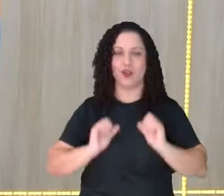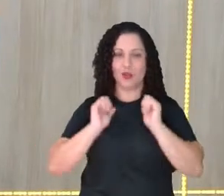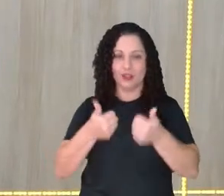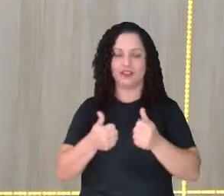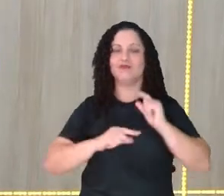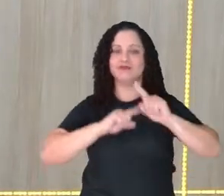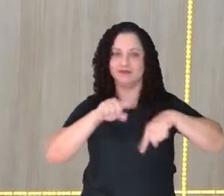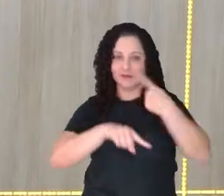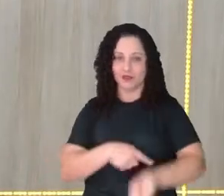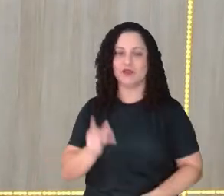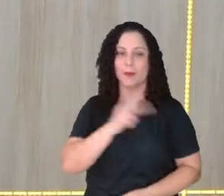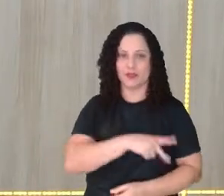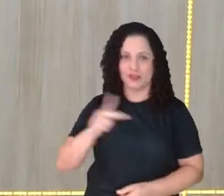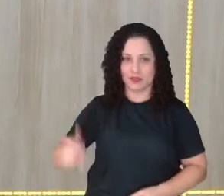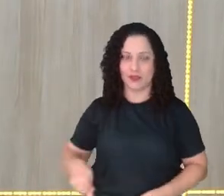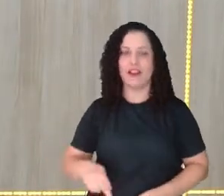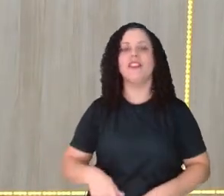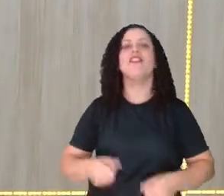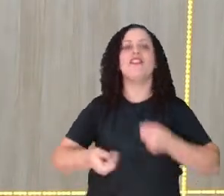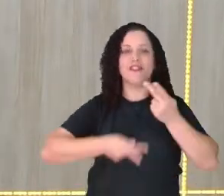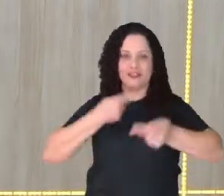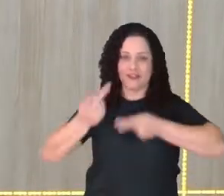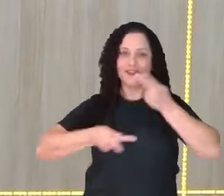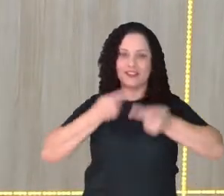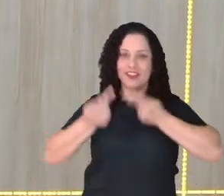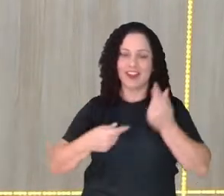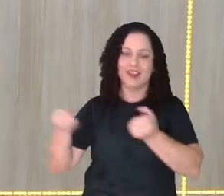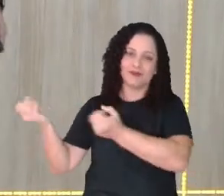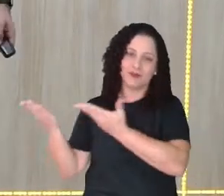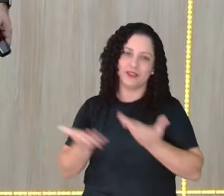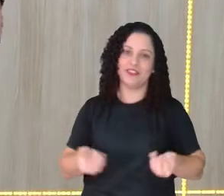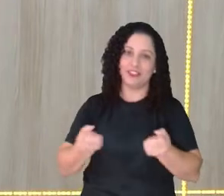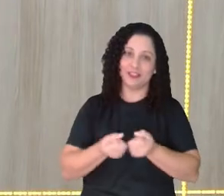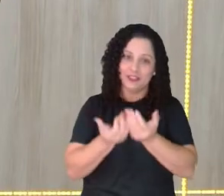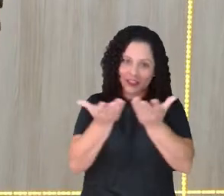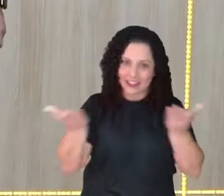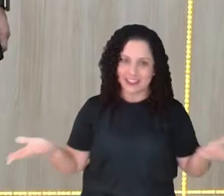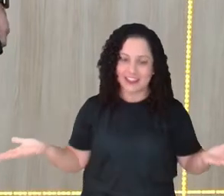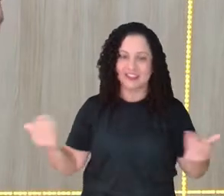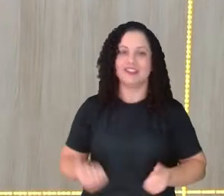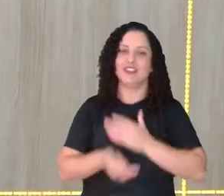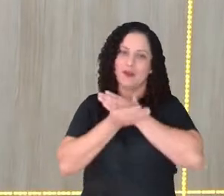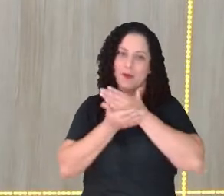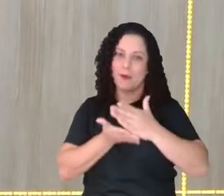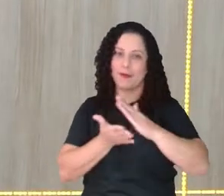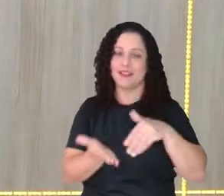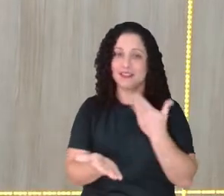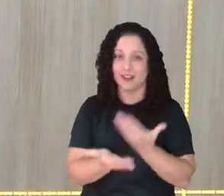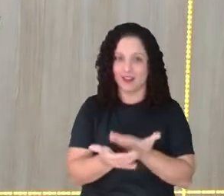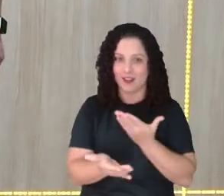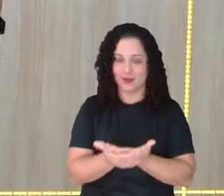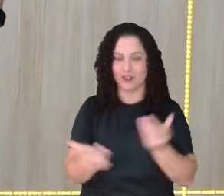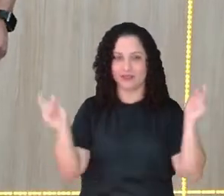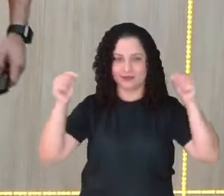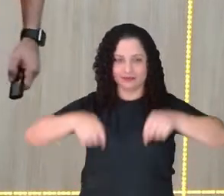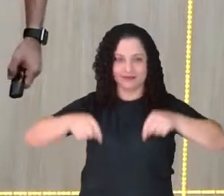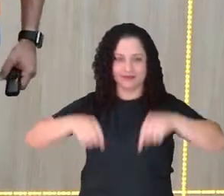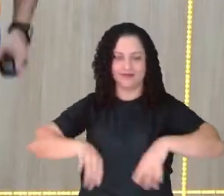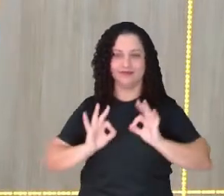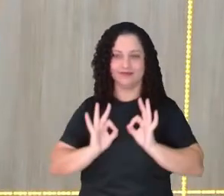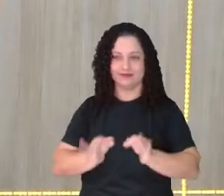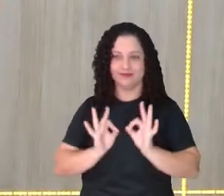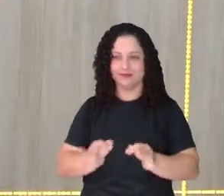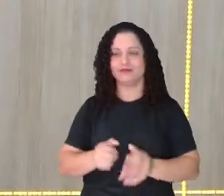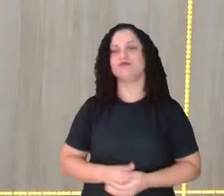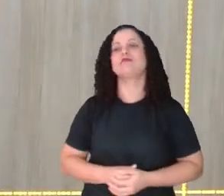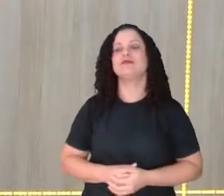já já. Depois dos recadinhos, ela vai dar as boas-vindas para vocês e aí a gente inicia, tá, a nossa aula de hoje, tá bom?